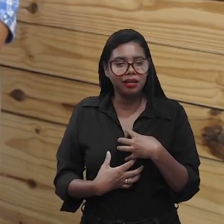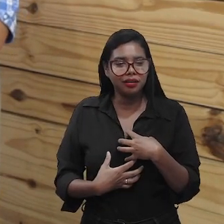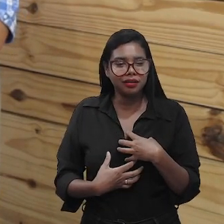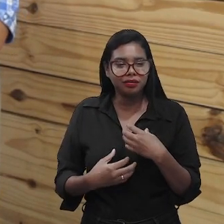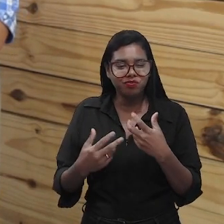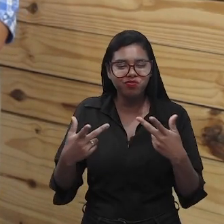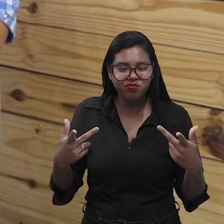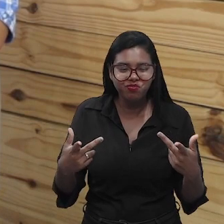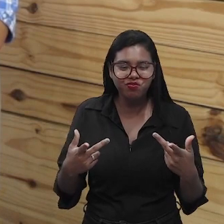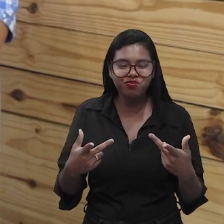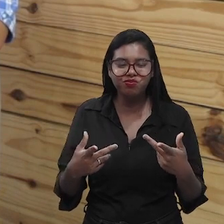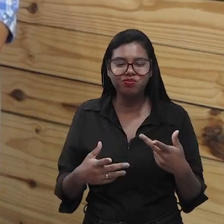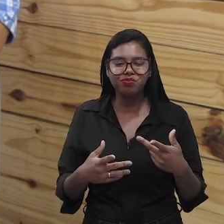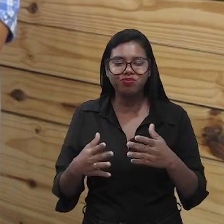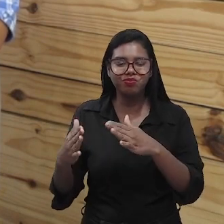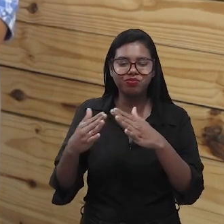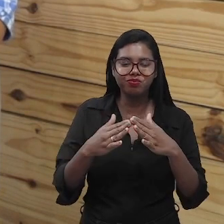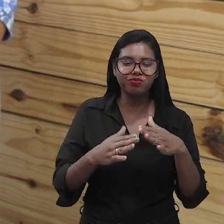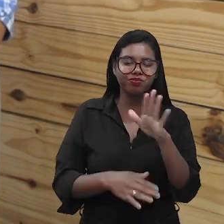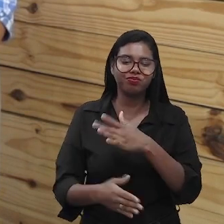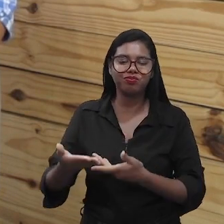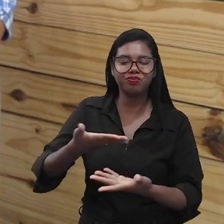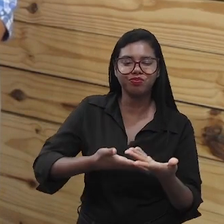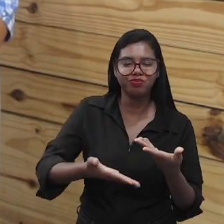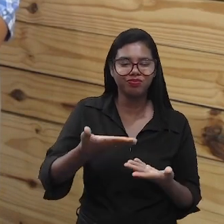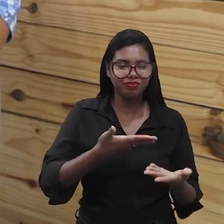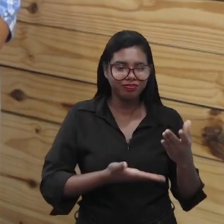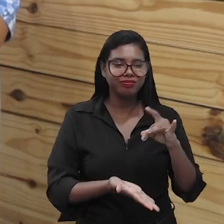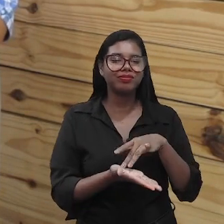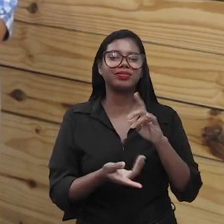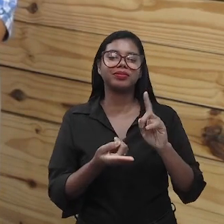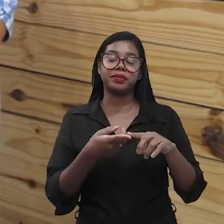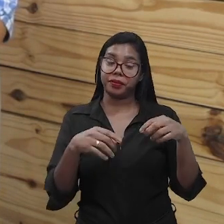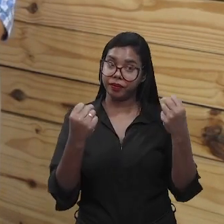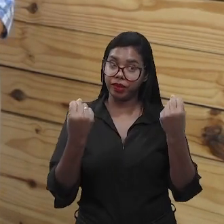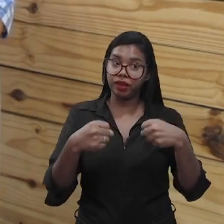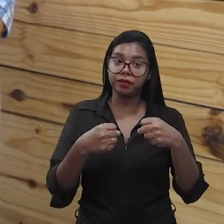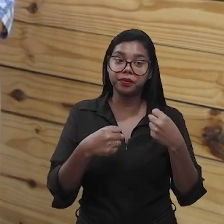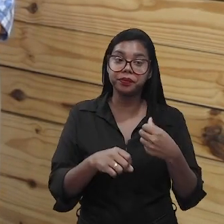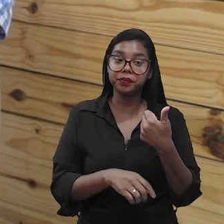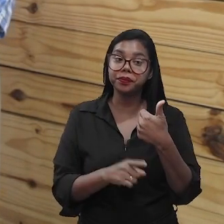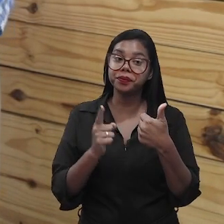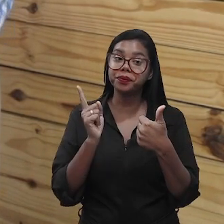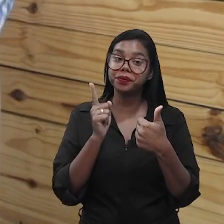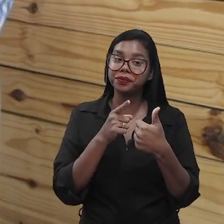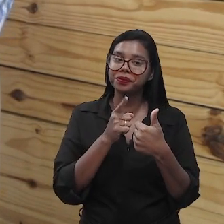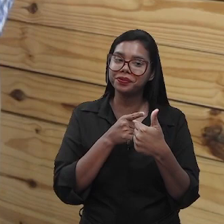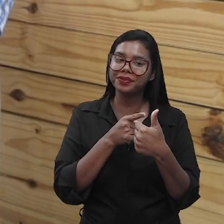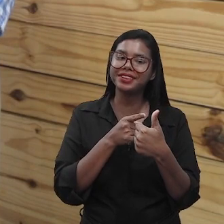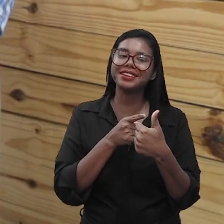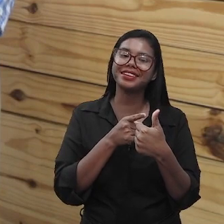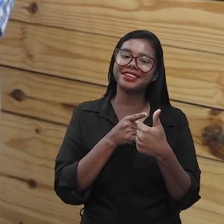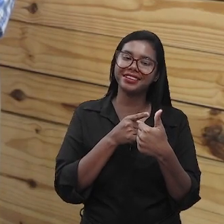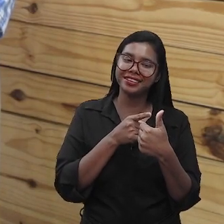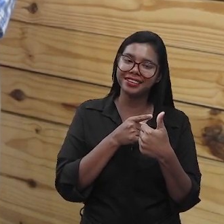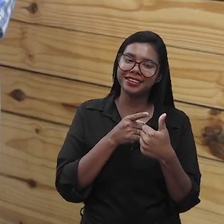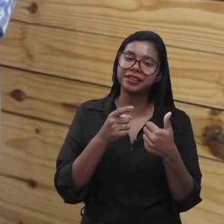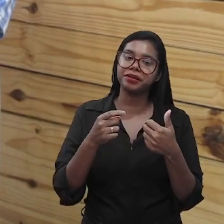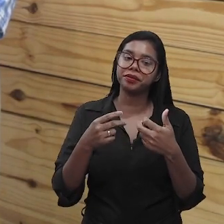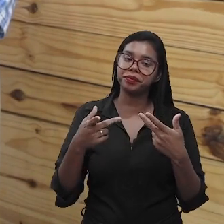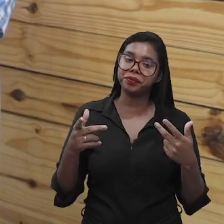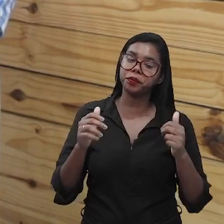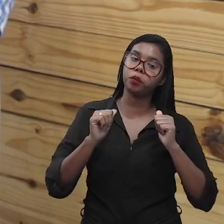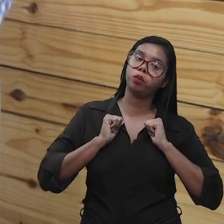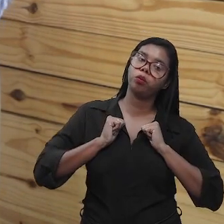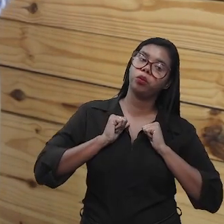maneira de gerar mais engajamento. Então, é preciso, primeiro, deixar de lado certo romantismo e entender que o